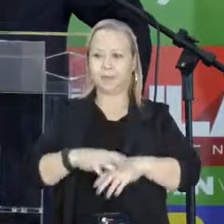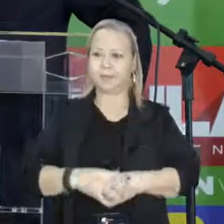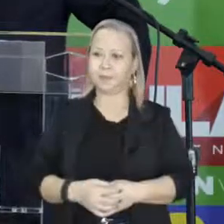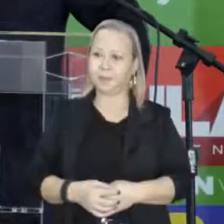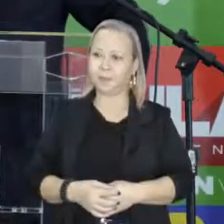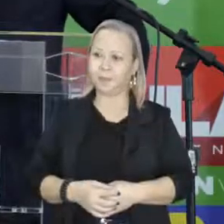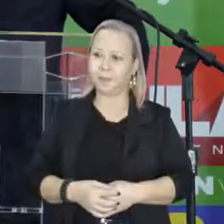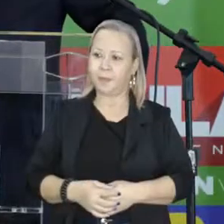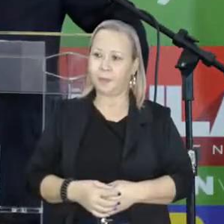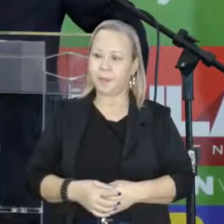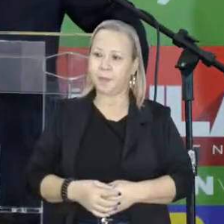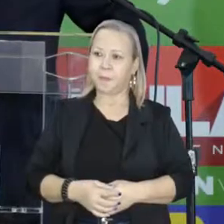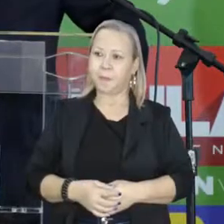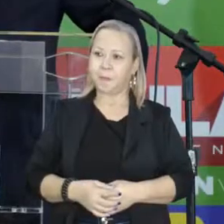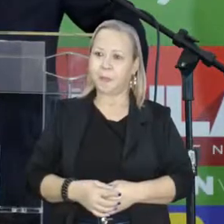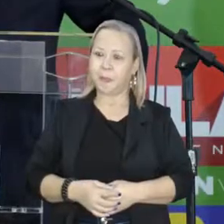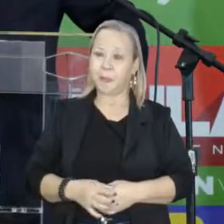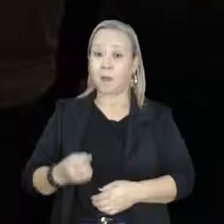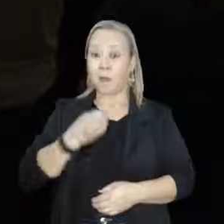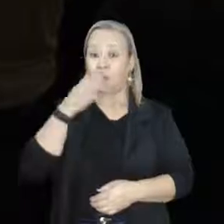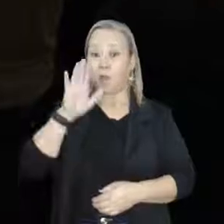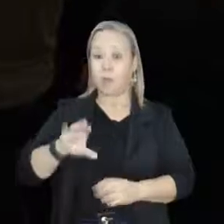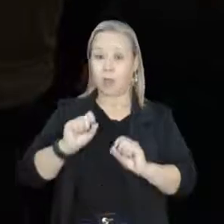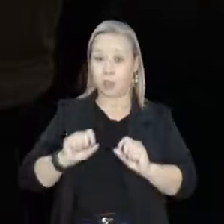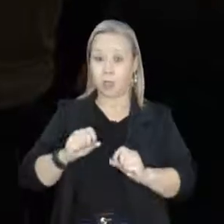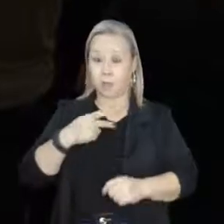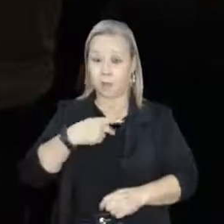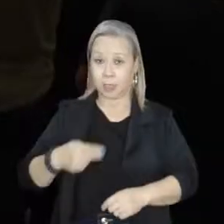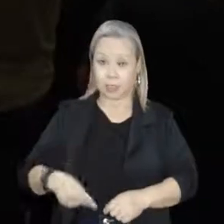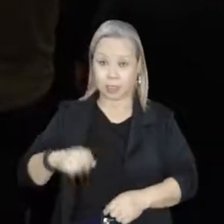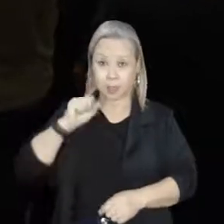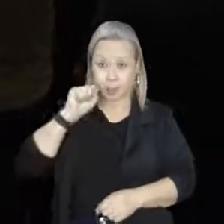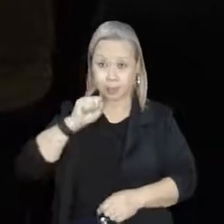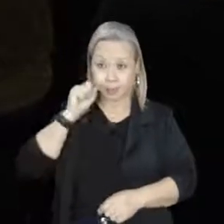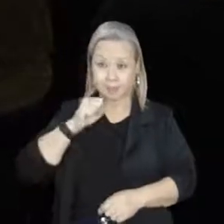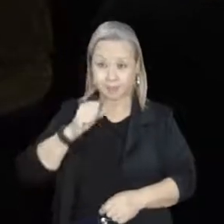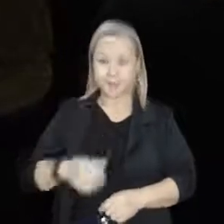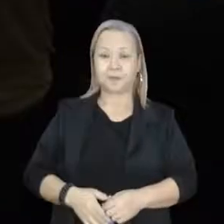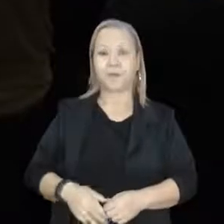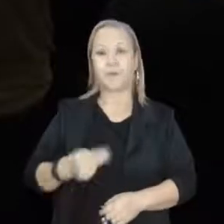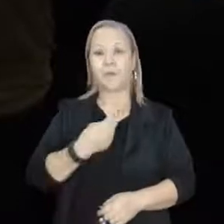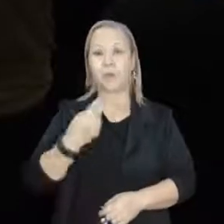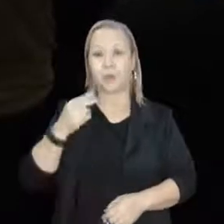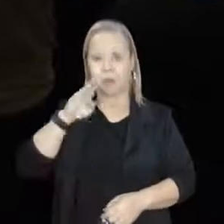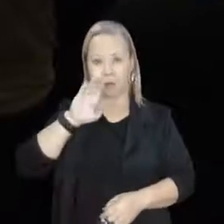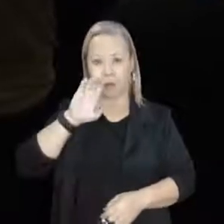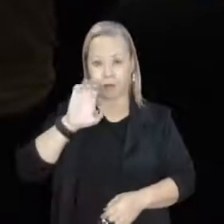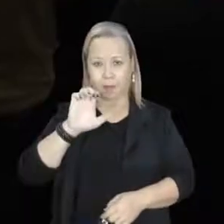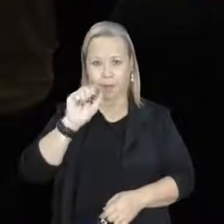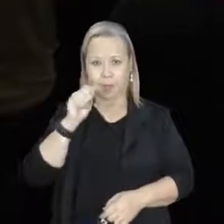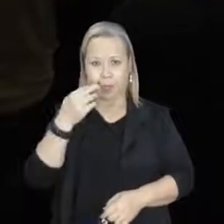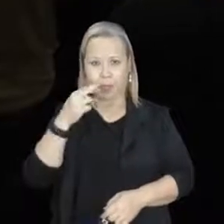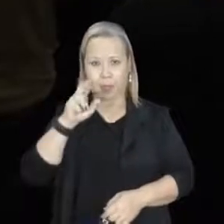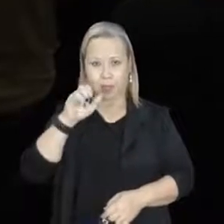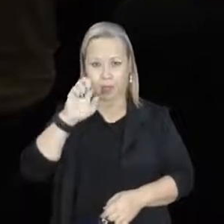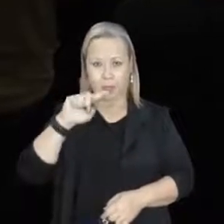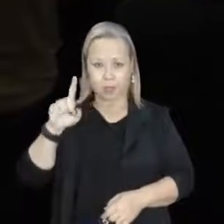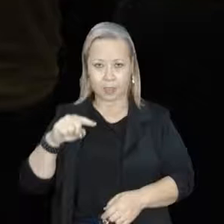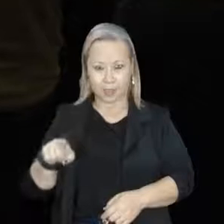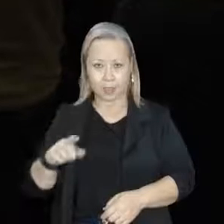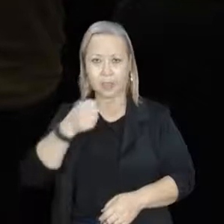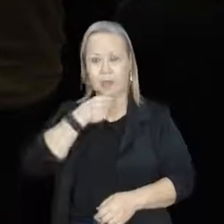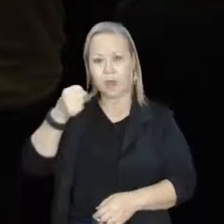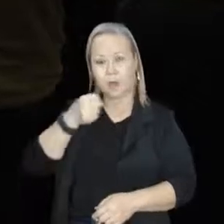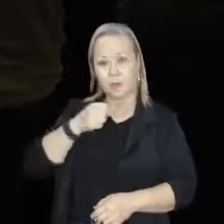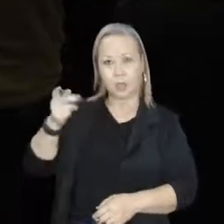Boa tarde, presidente, senadora. Beatriz Bula, repórter do jornal Estado de São Paulo. A senadora Simone tem feito uma defesa